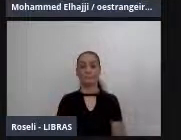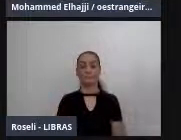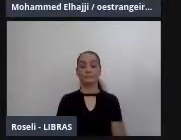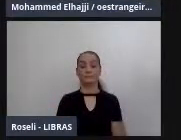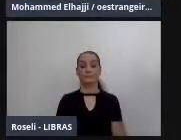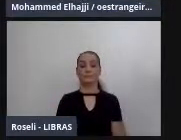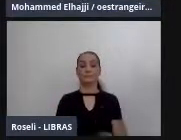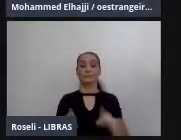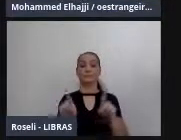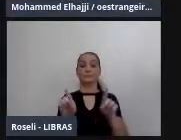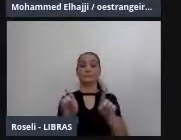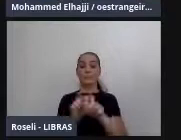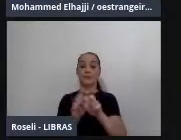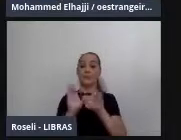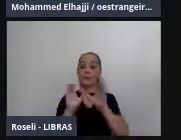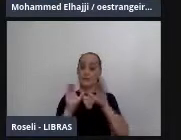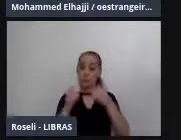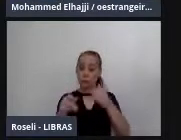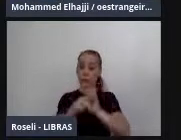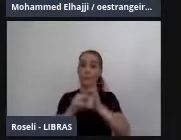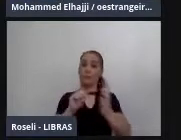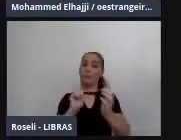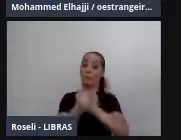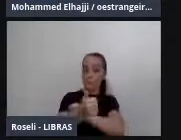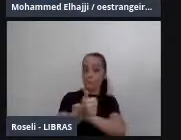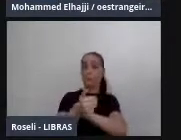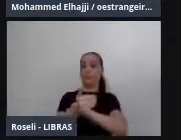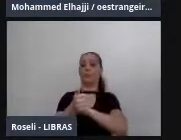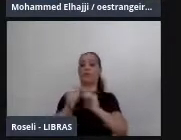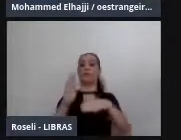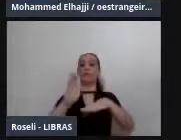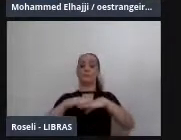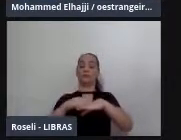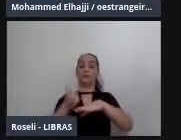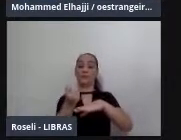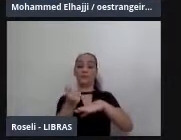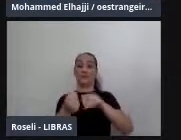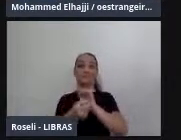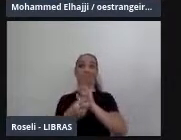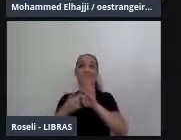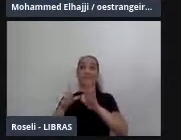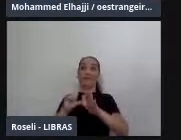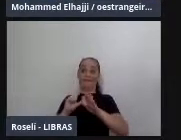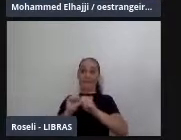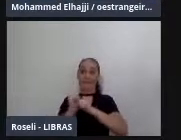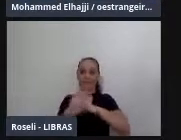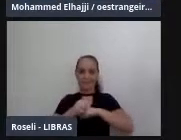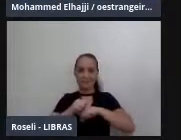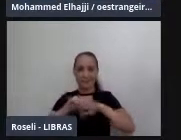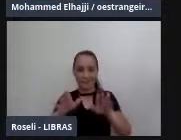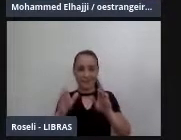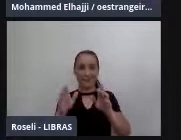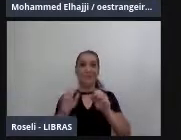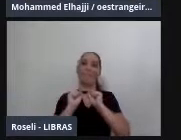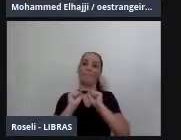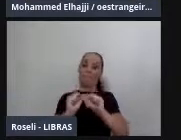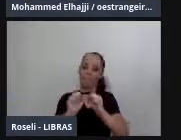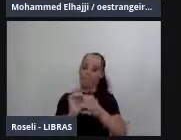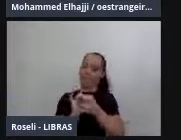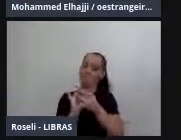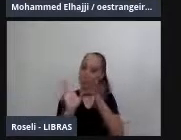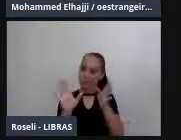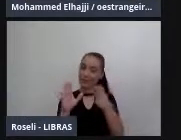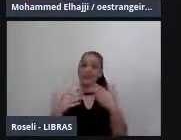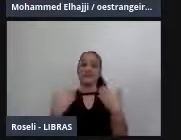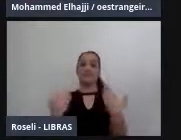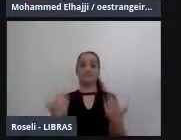Nós promovemos jogos esportivos quando isso era permitido, né, antes dos tempos de pandemia, aonde nós colocamos